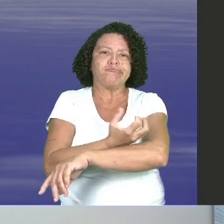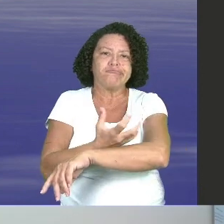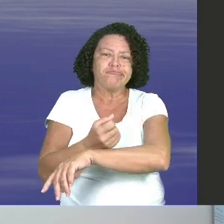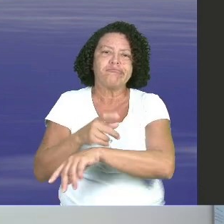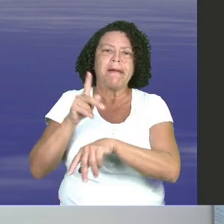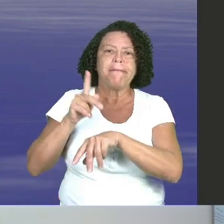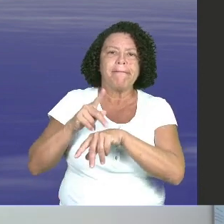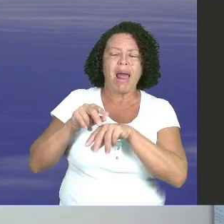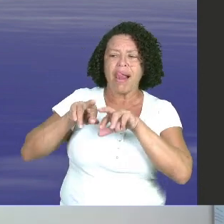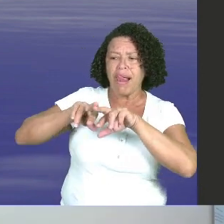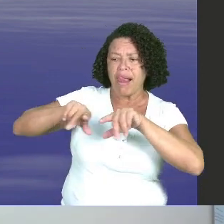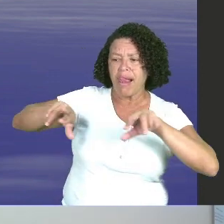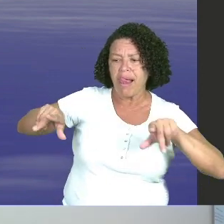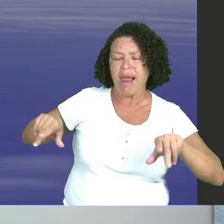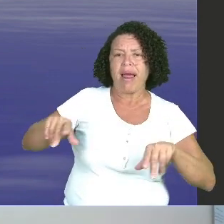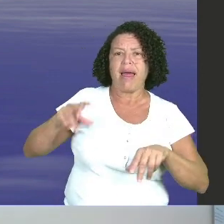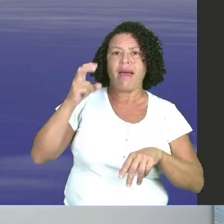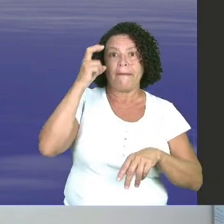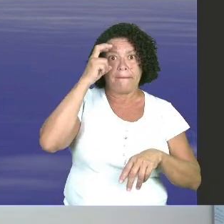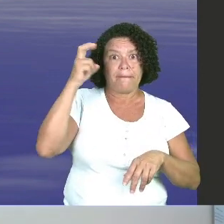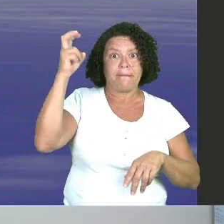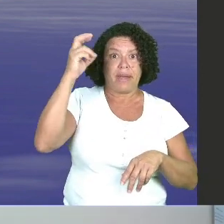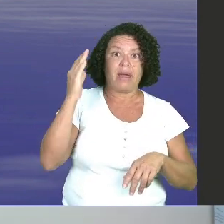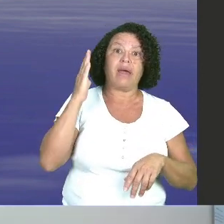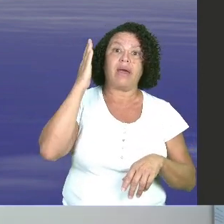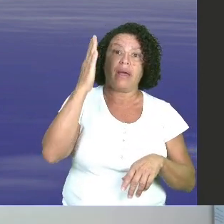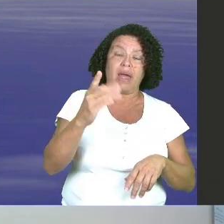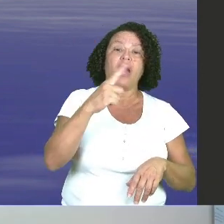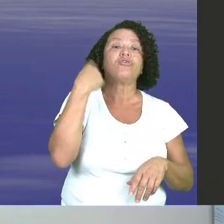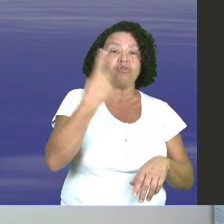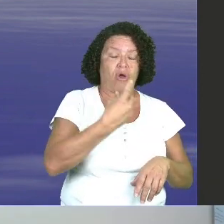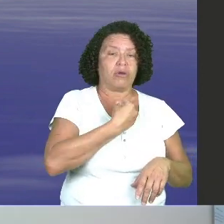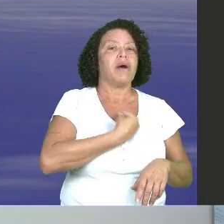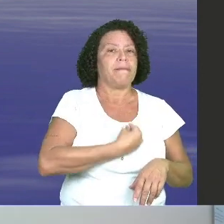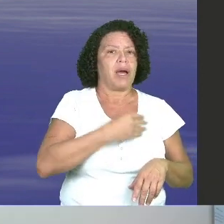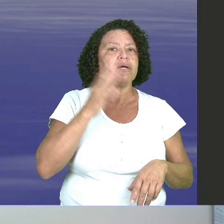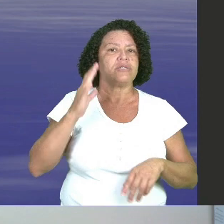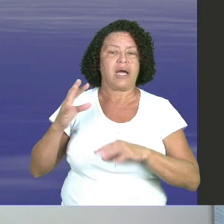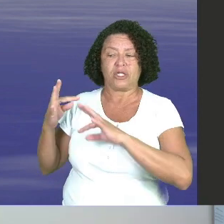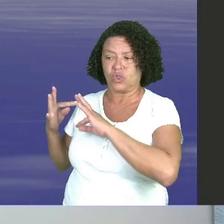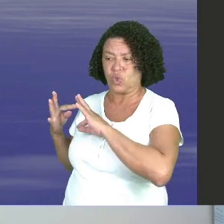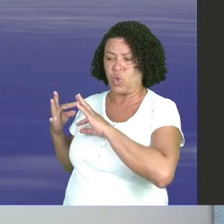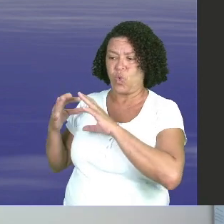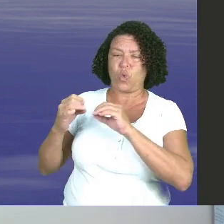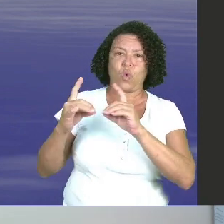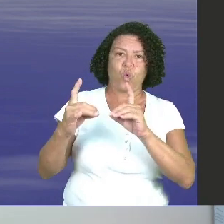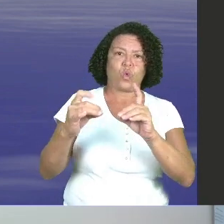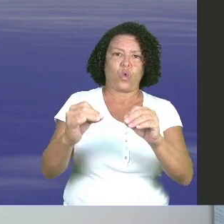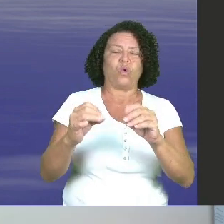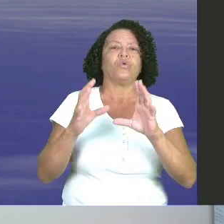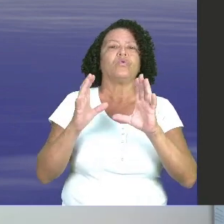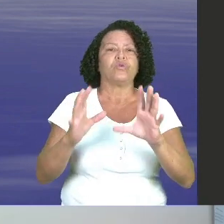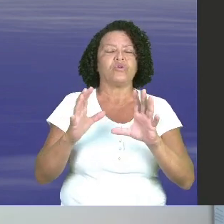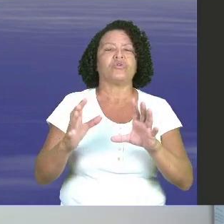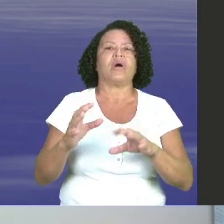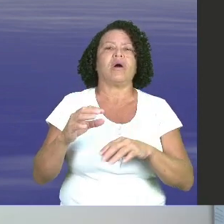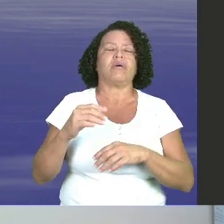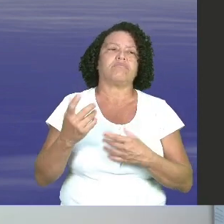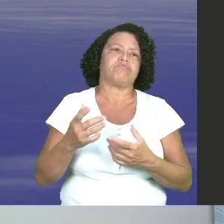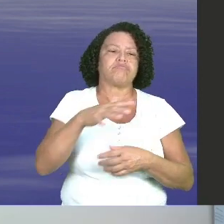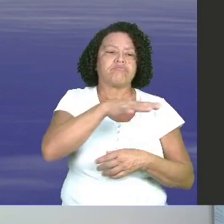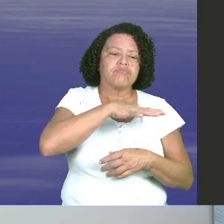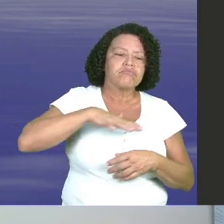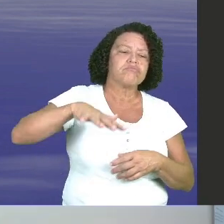o seu princípio inteligente. Mas nós participamos do todo. A temática ambiental nunca teve